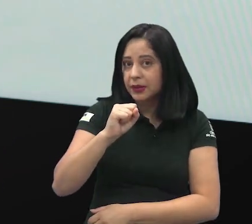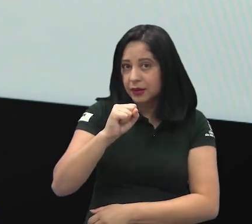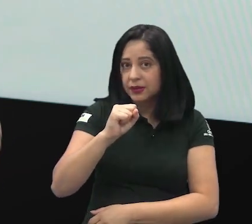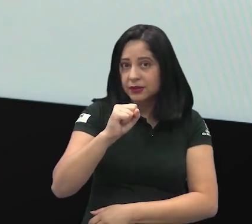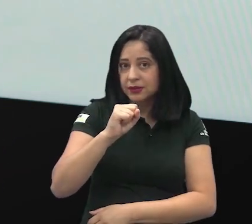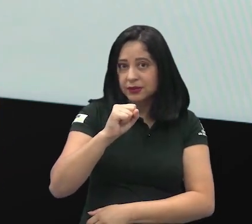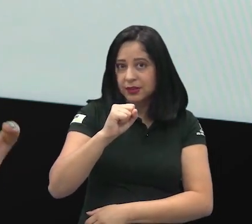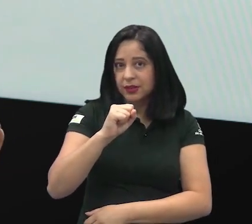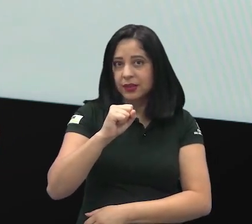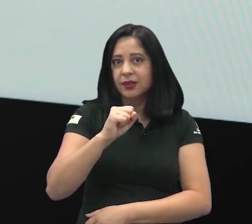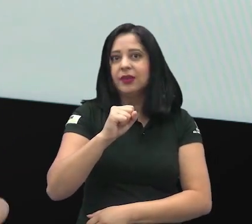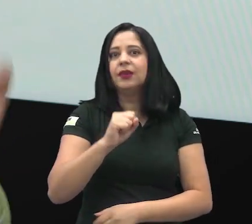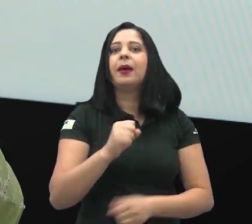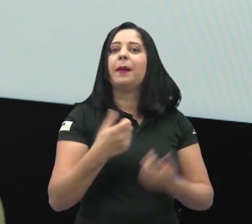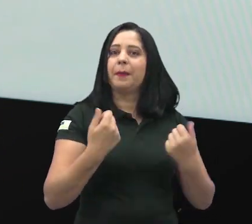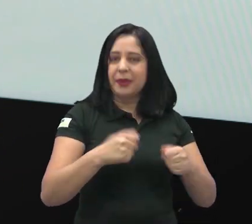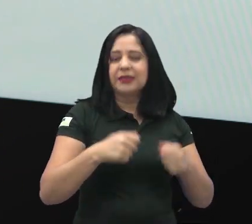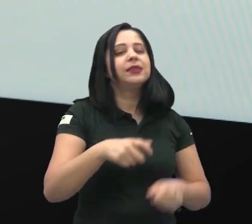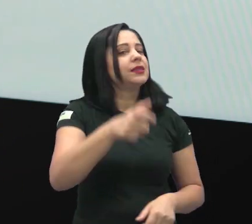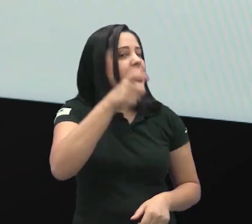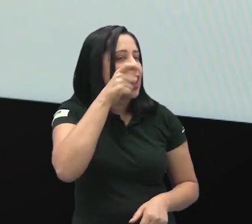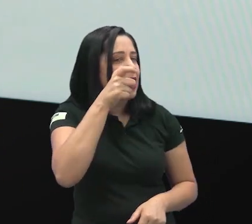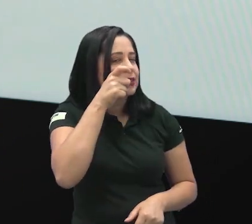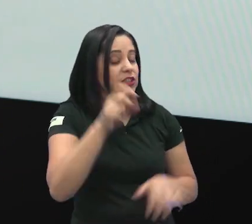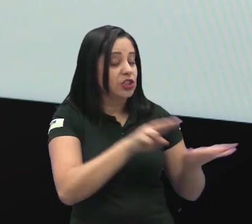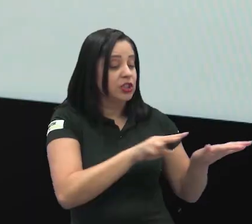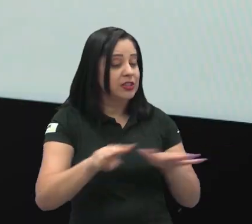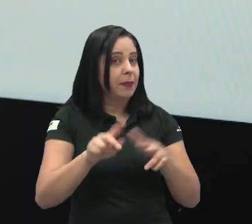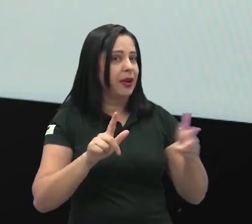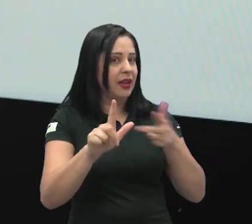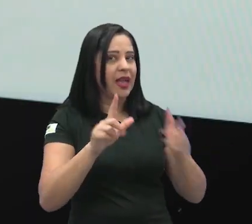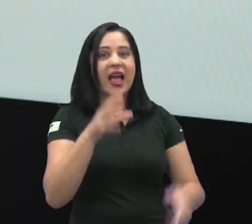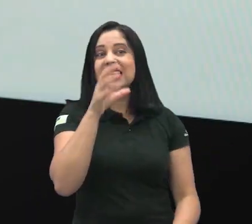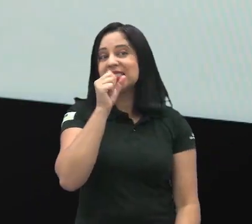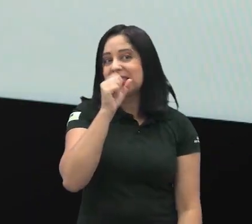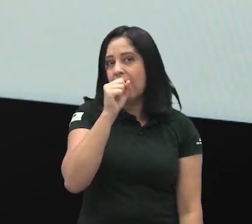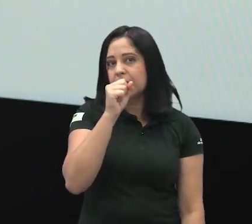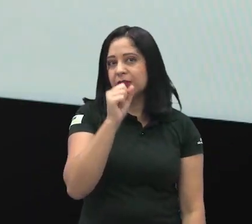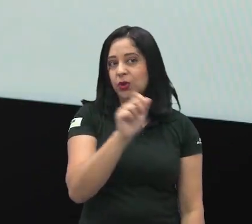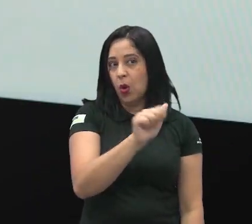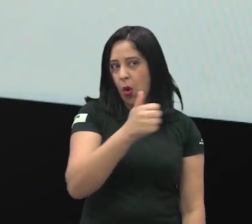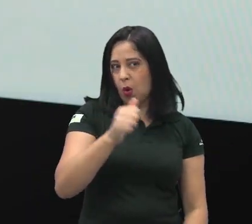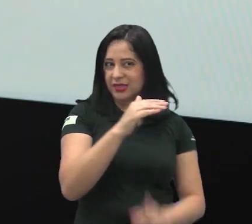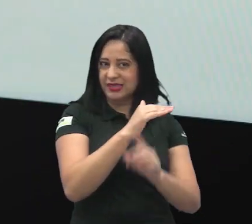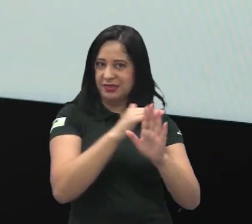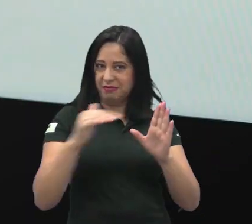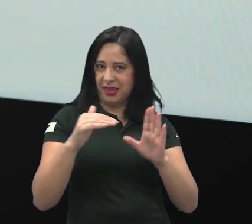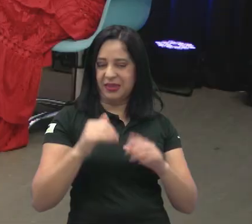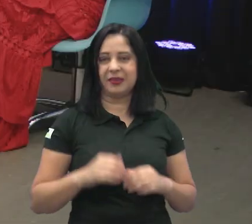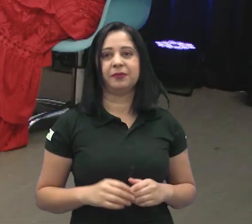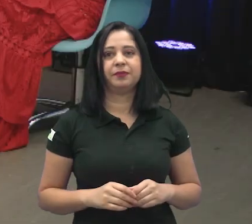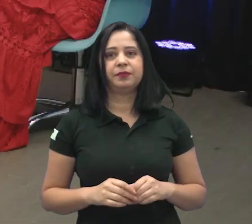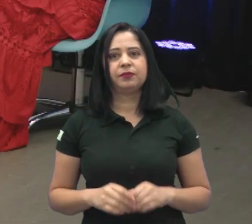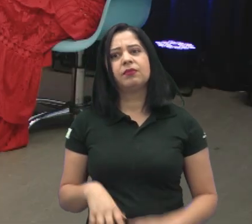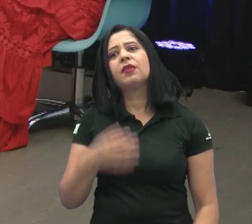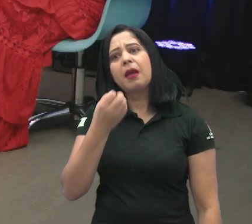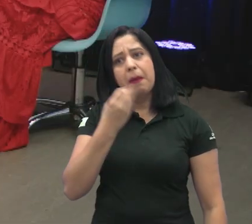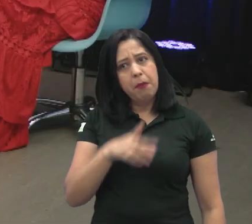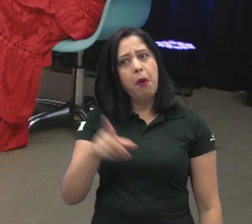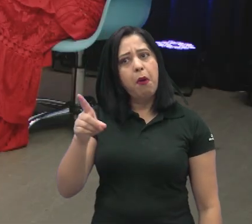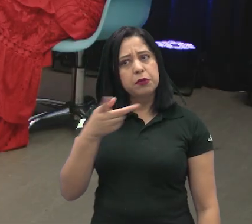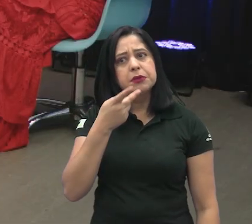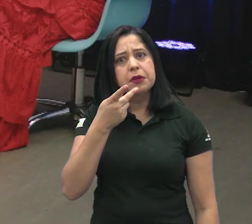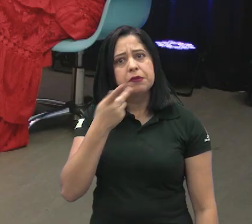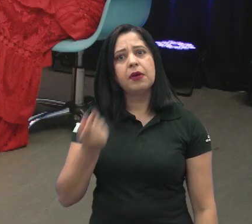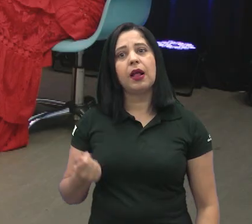aqui na Câmara Municipal, veja o Semana Legislativa todo sábado, 11h30 da manhã, tá bom? Júlia, foi muito bom você dar